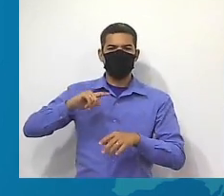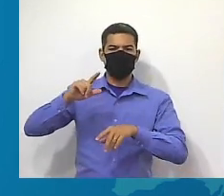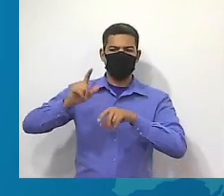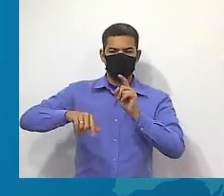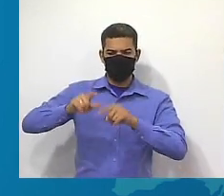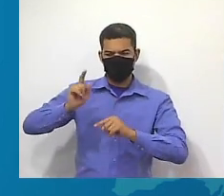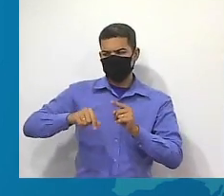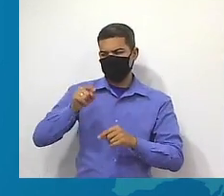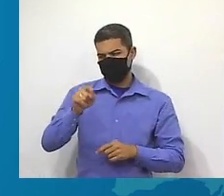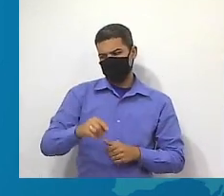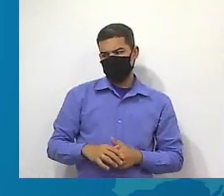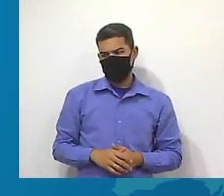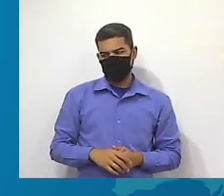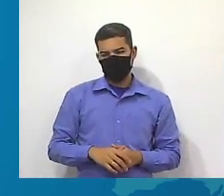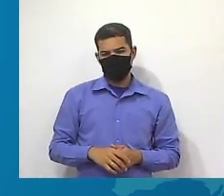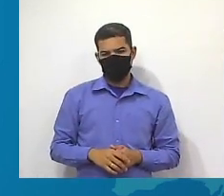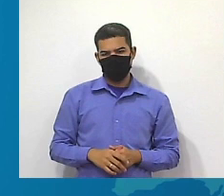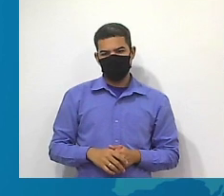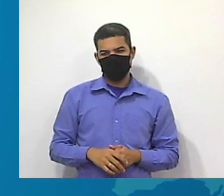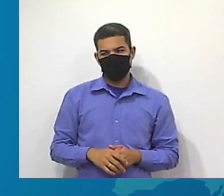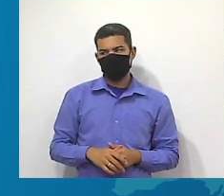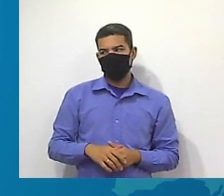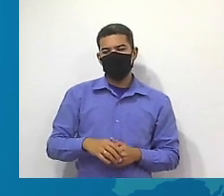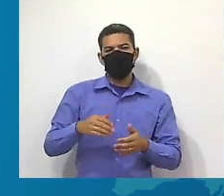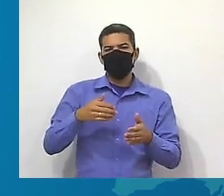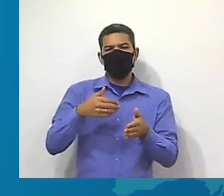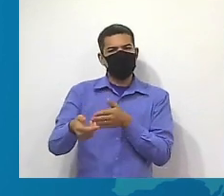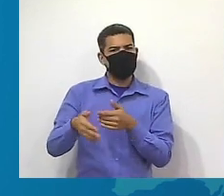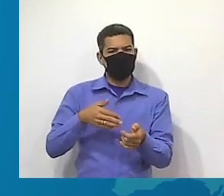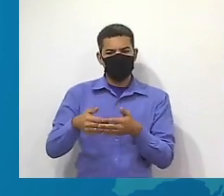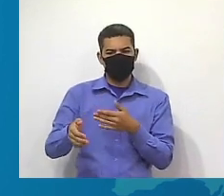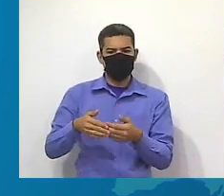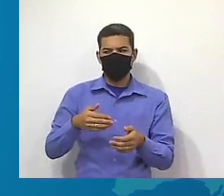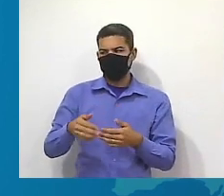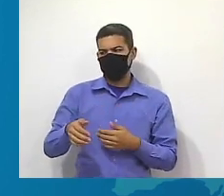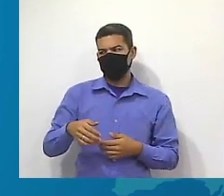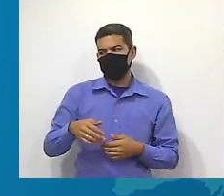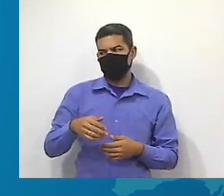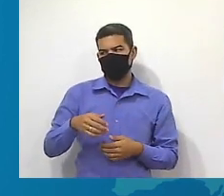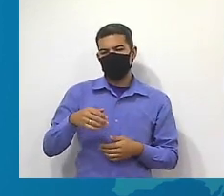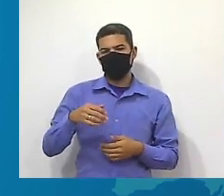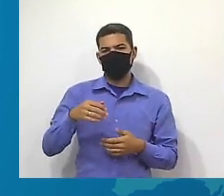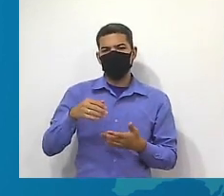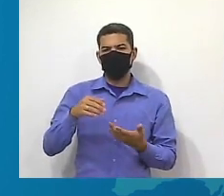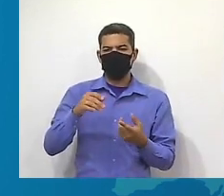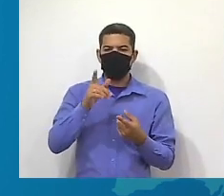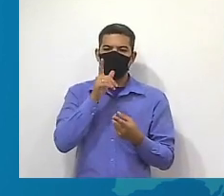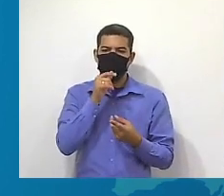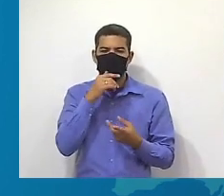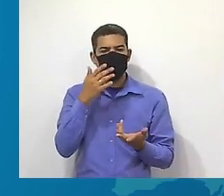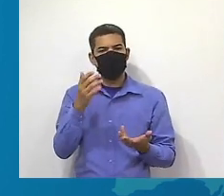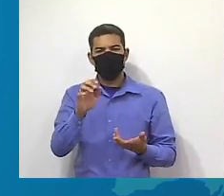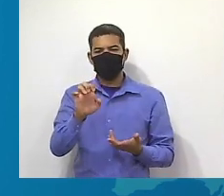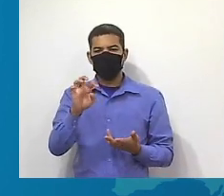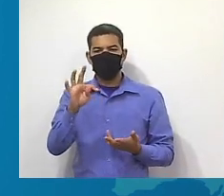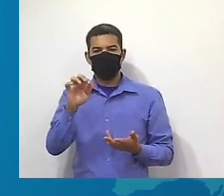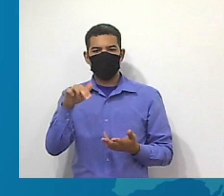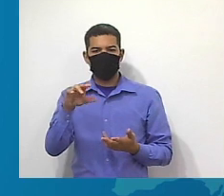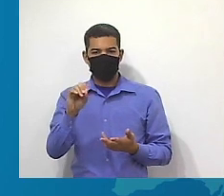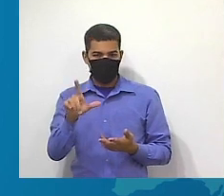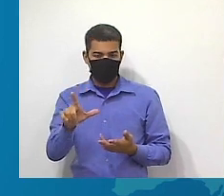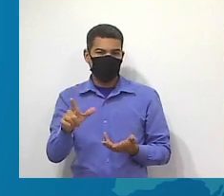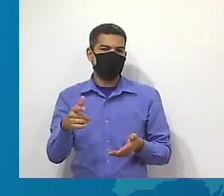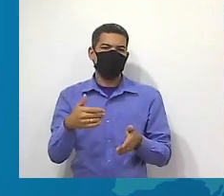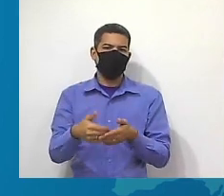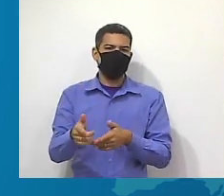essa substância, tá? Não importa que substância seja essa, se água, se etanol, esse é o efeito. Fornecer o calor,